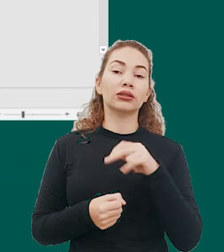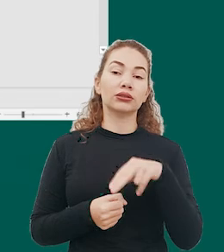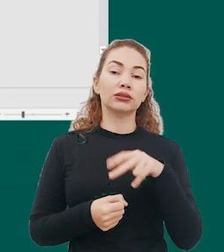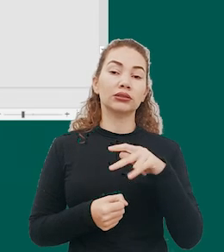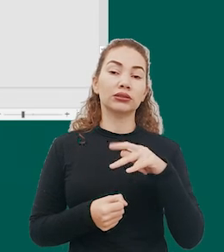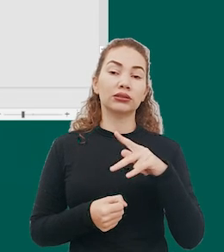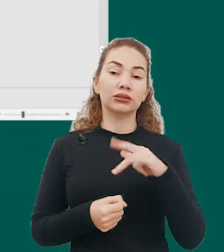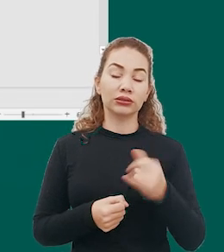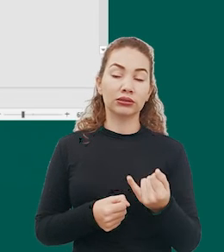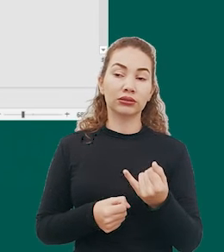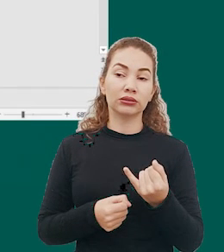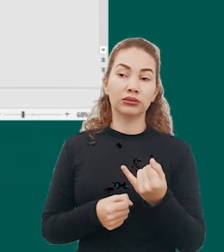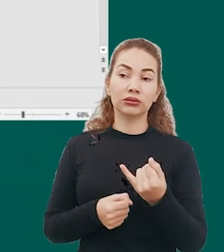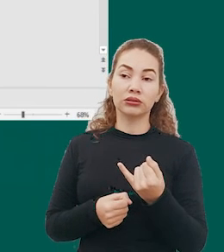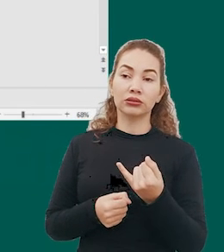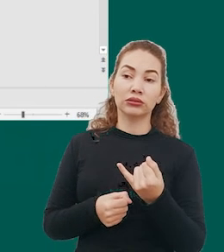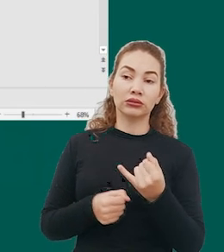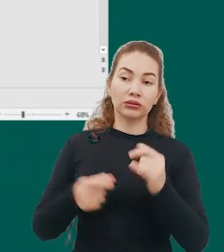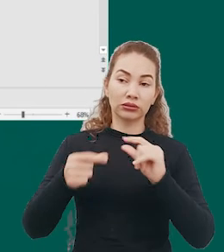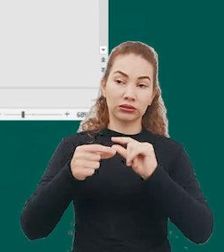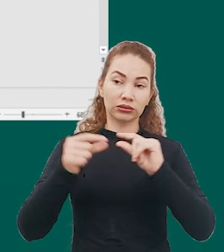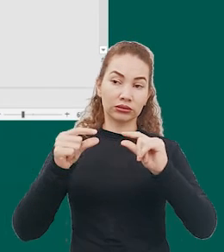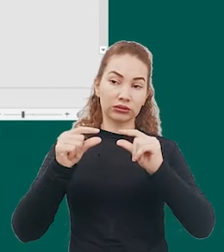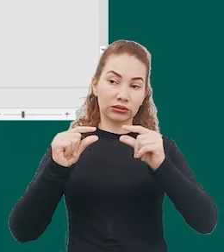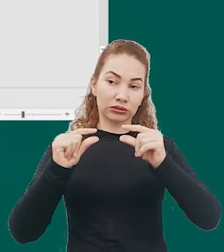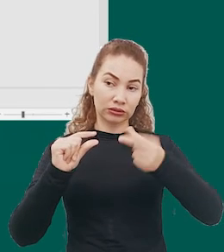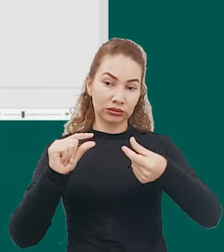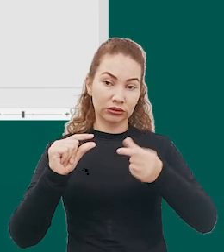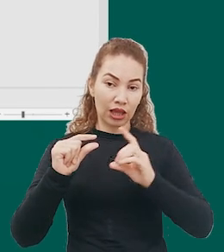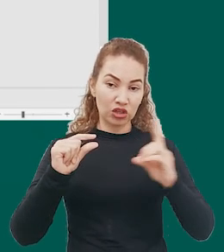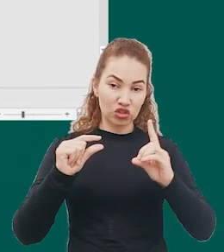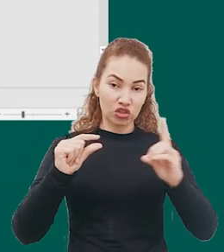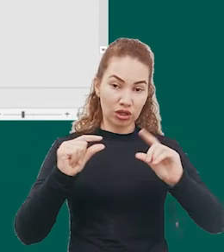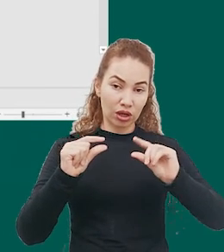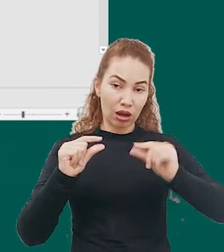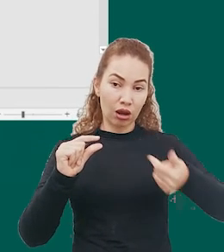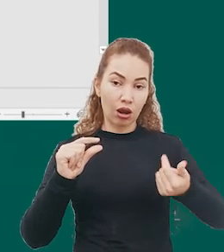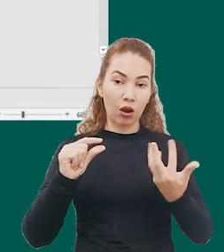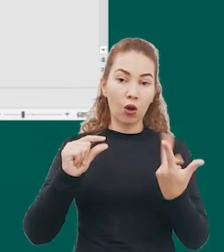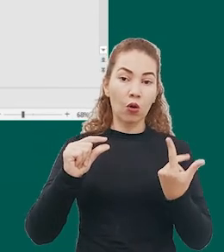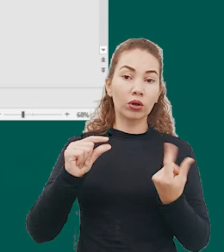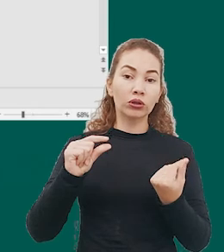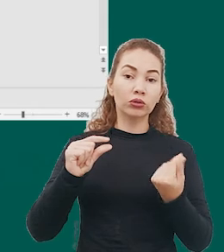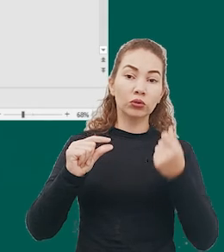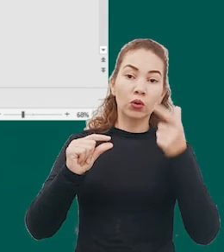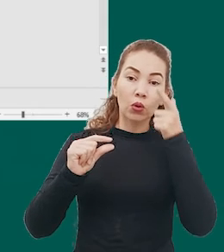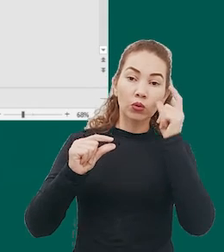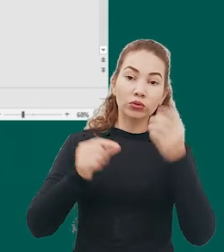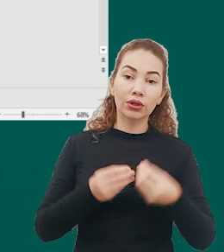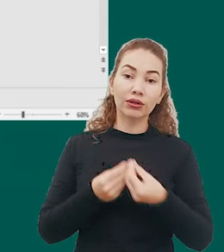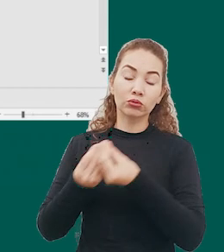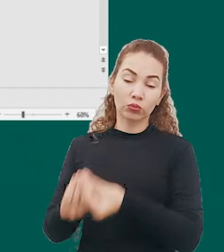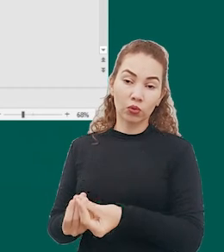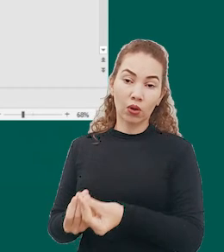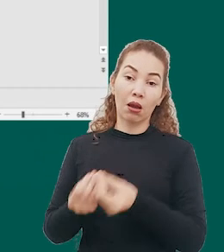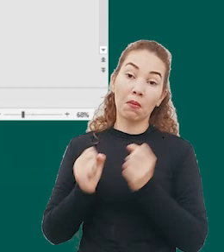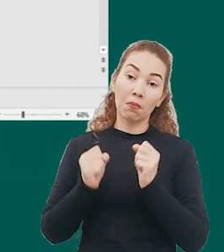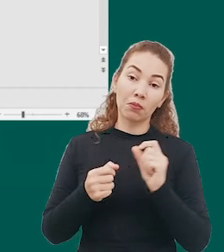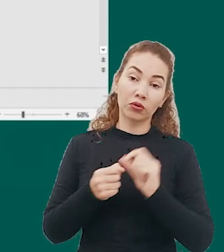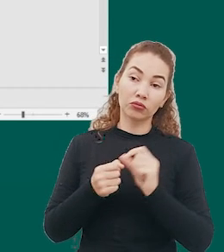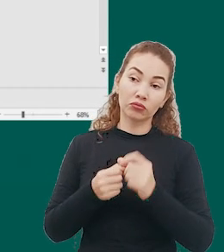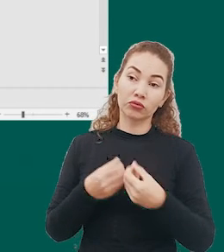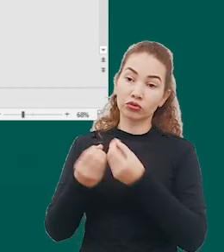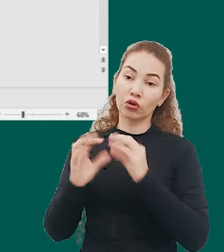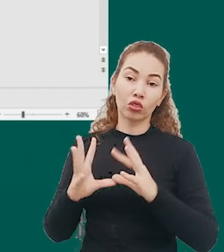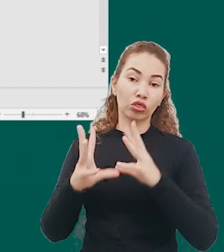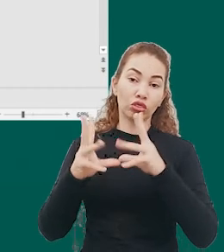ele vai informar num flagzinho à nossa direita o valor que nós temos direito a fazer de doação. Eu posso estar doando